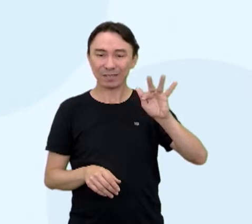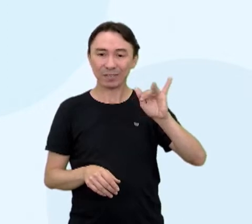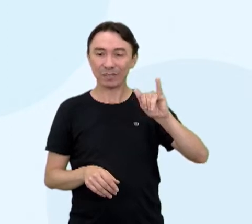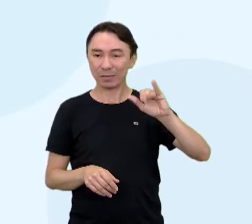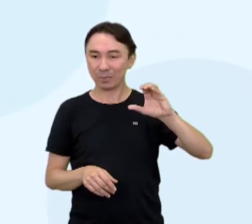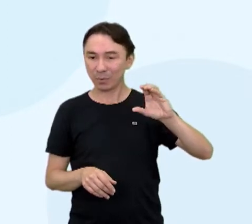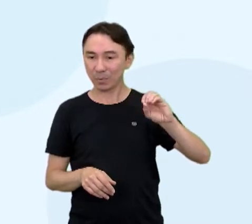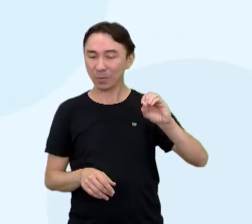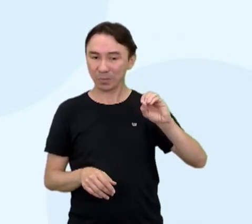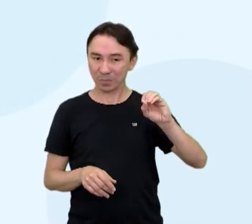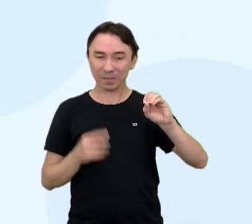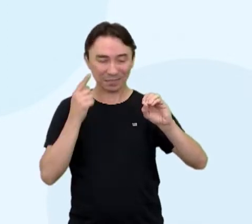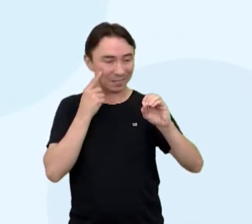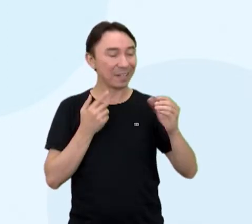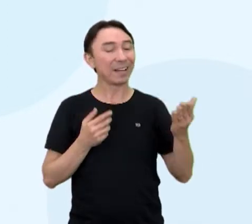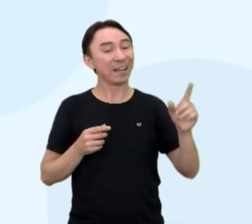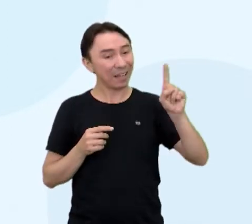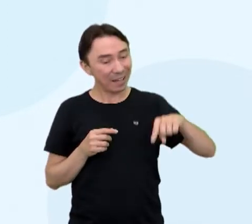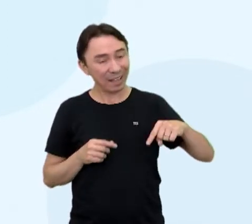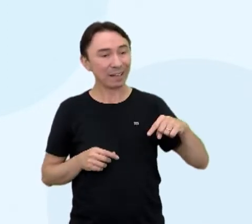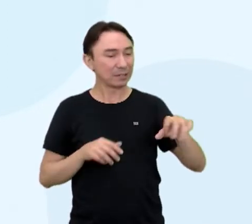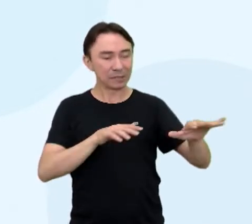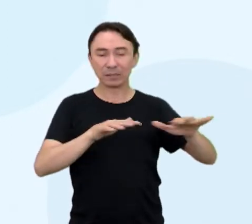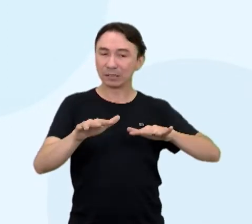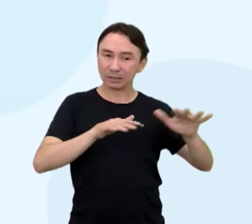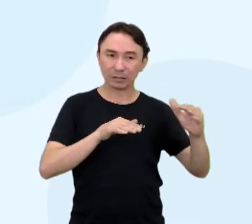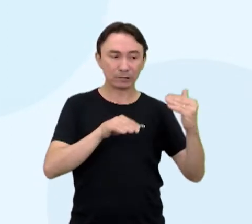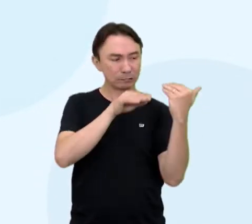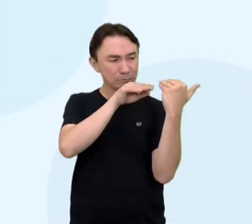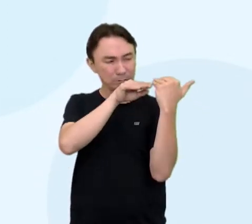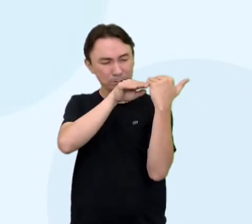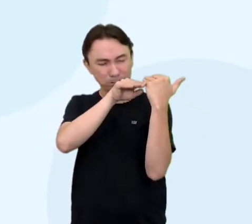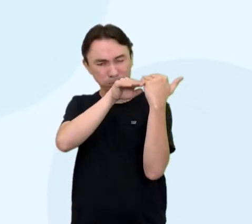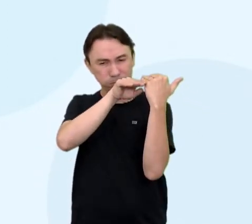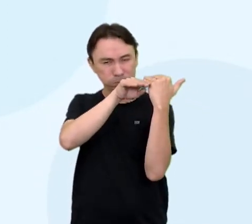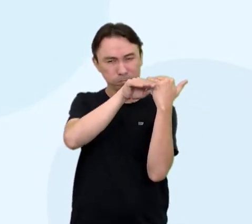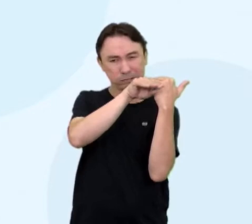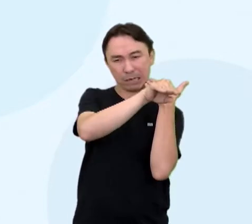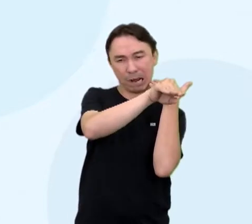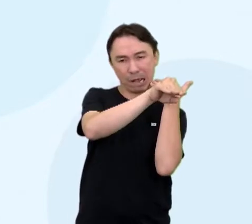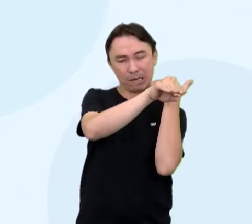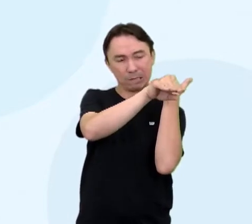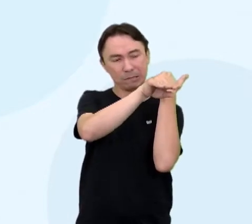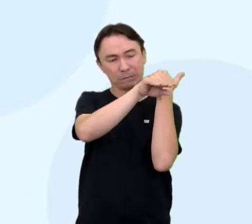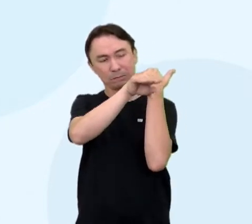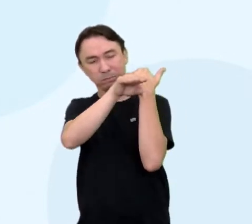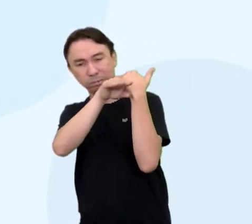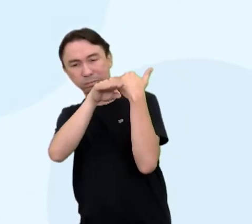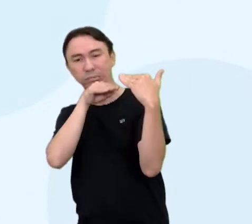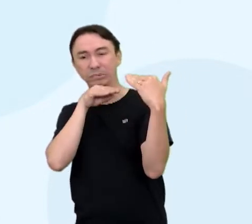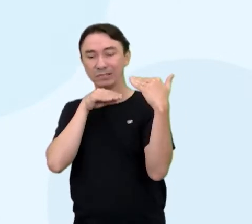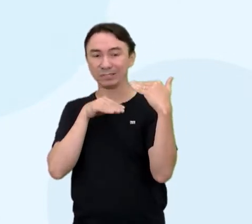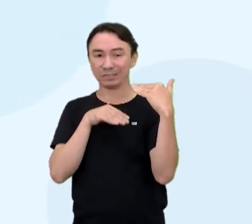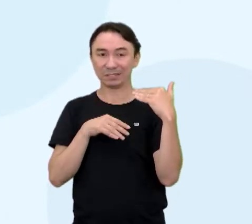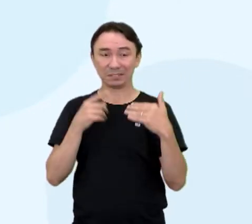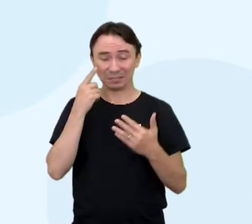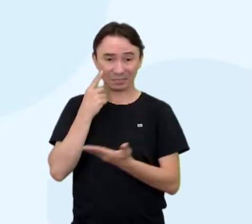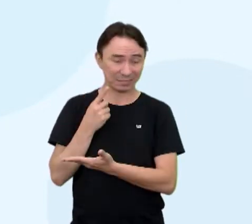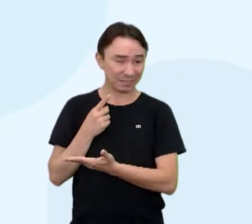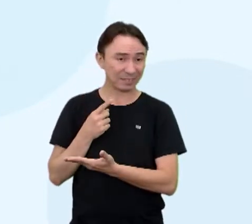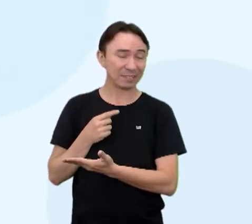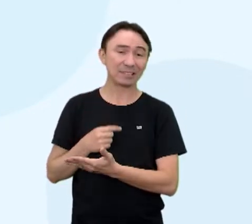aí transformante, né, que raspa aí uma... Raspa é modo de dizer, né? Mas você imagina, né, o quanto se tem de